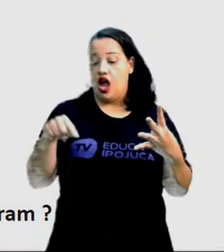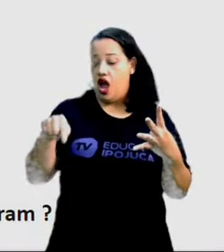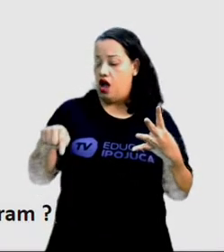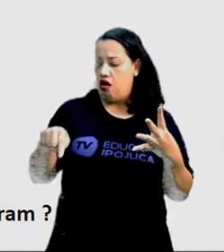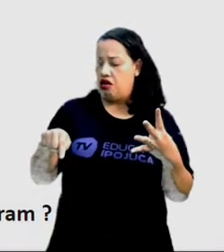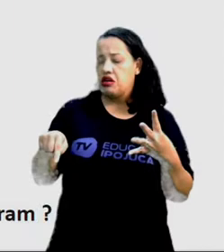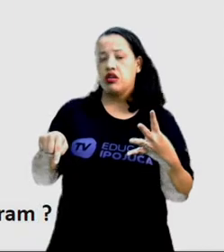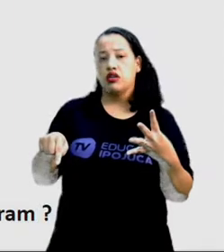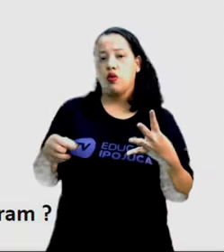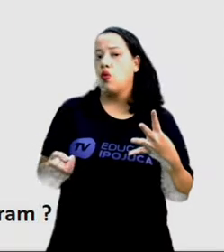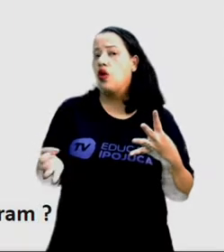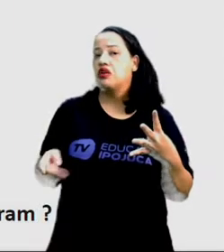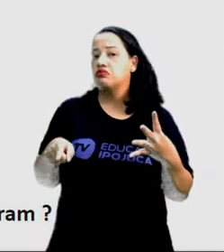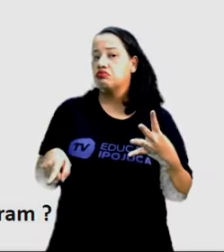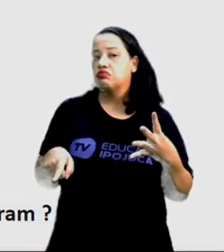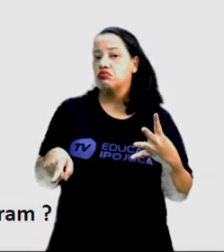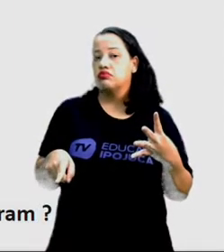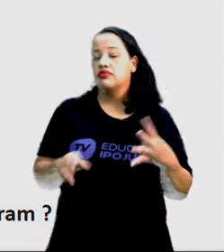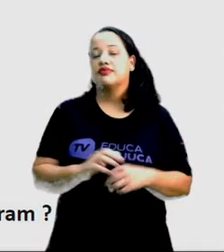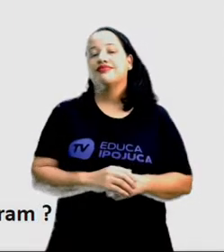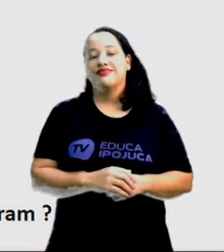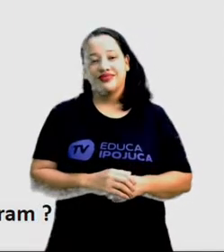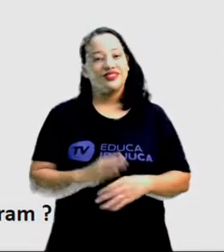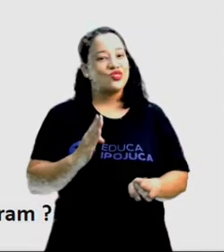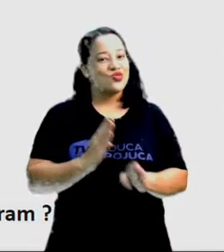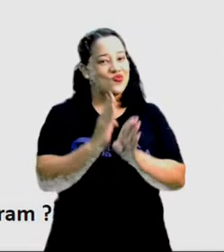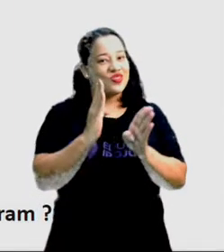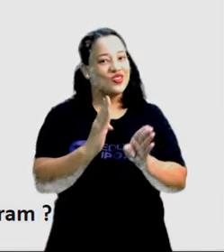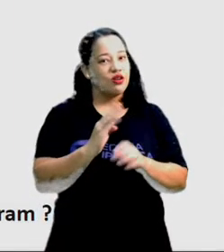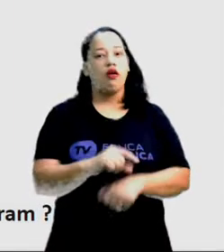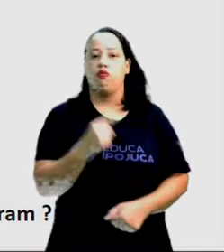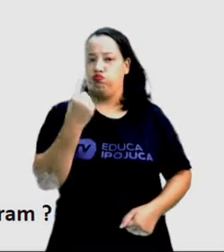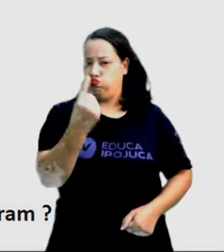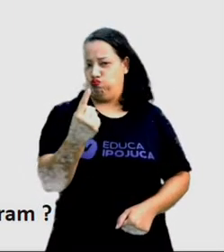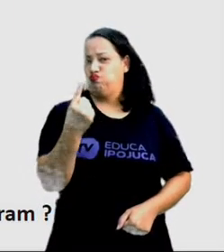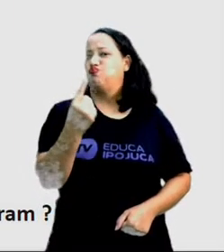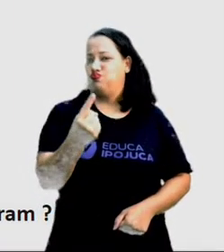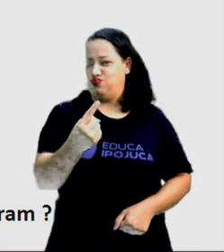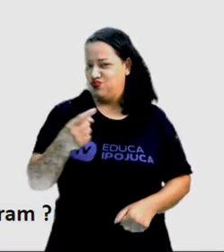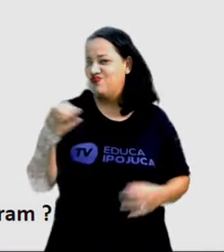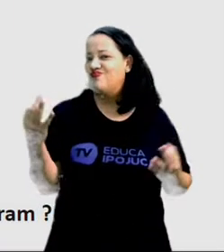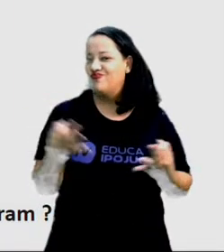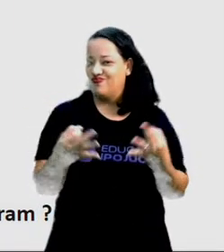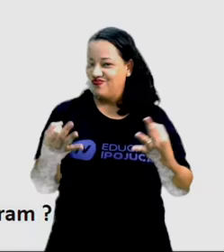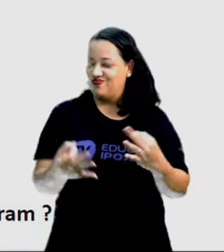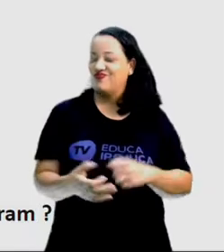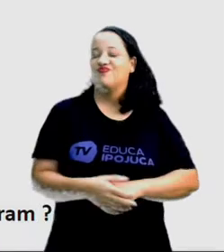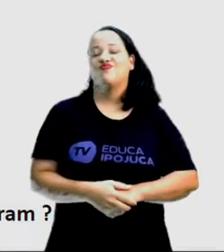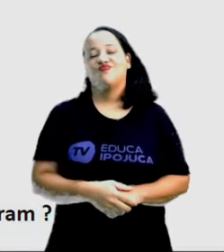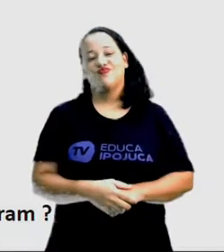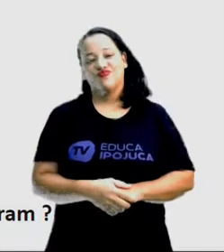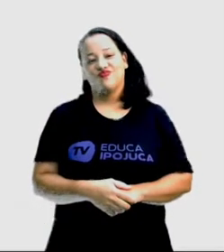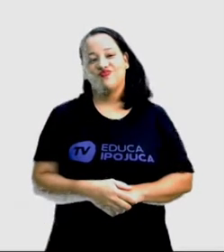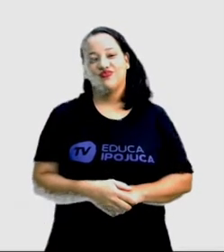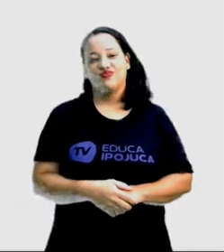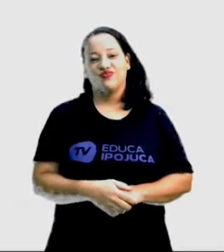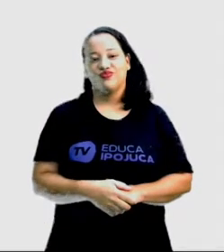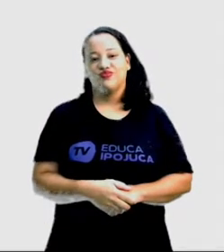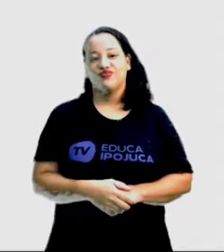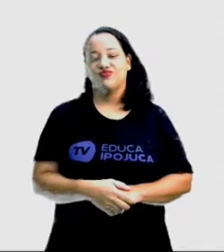E aí descobriram? Ótimo, apenas um pedaço. Muito bem.